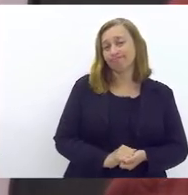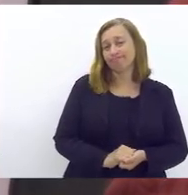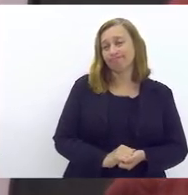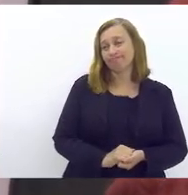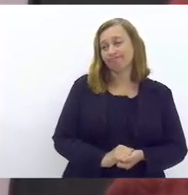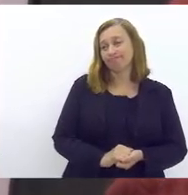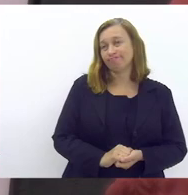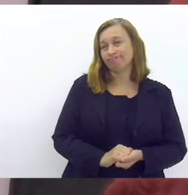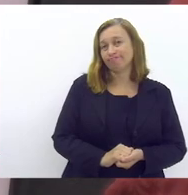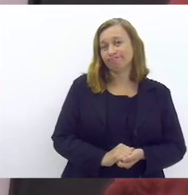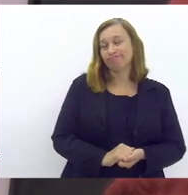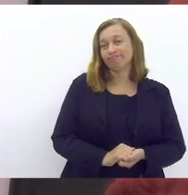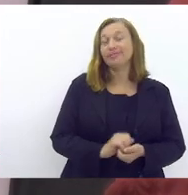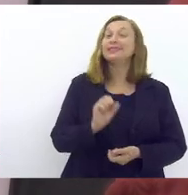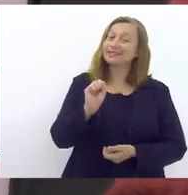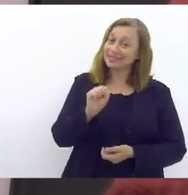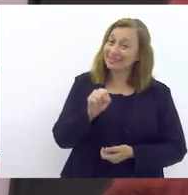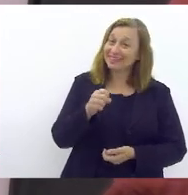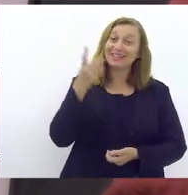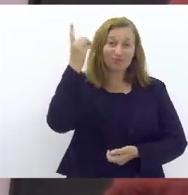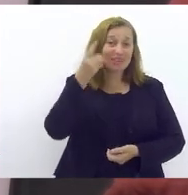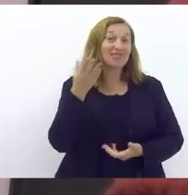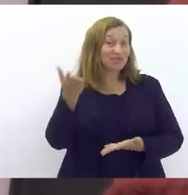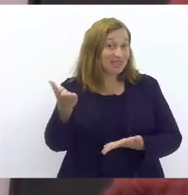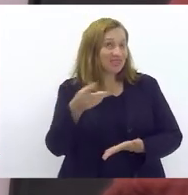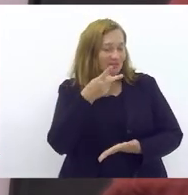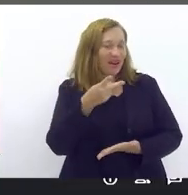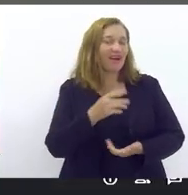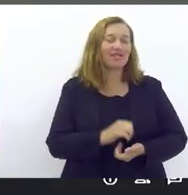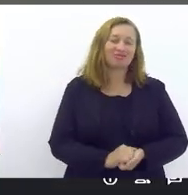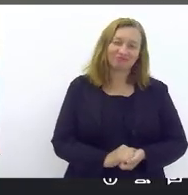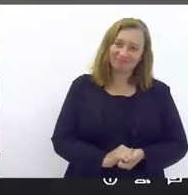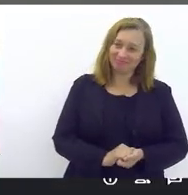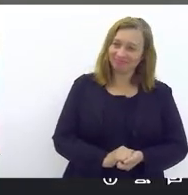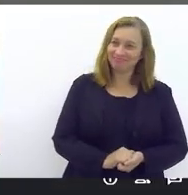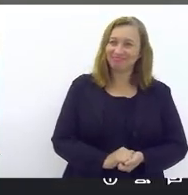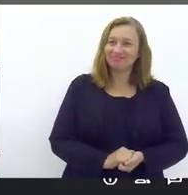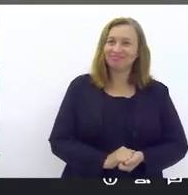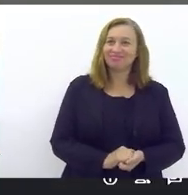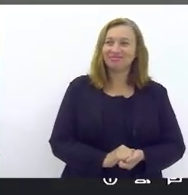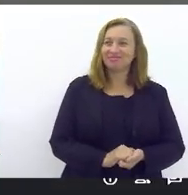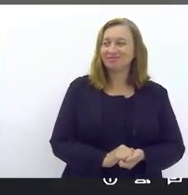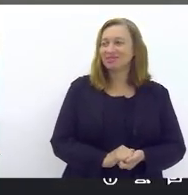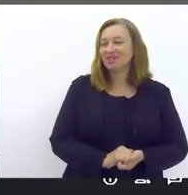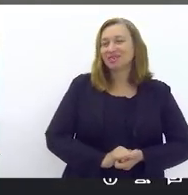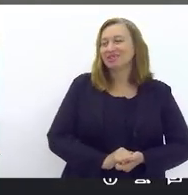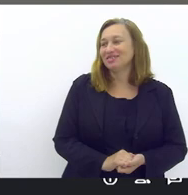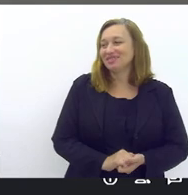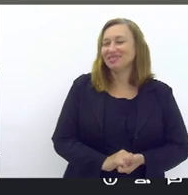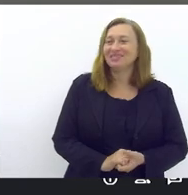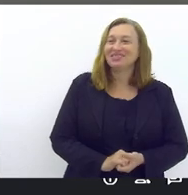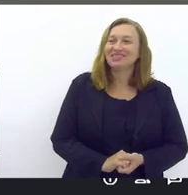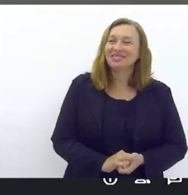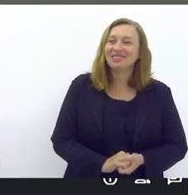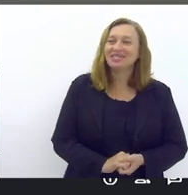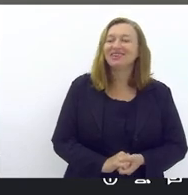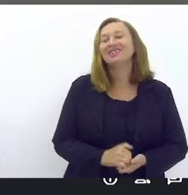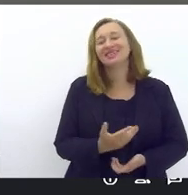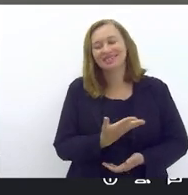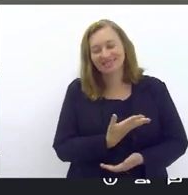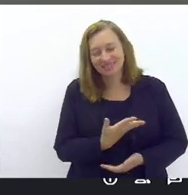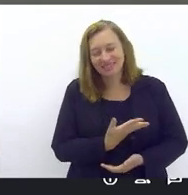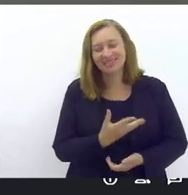Odisseia, está conosco? Estou sim, deputado. É contigo, querida. Estou sim. Obrigado, então, tá bom. Obrigado até por sua presença. Nosso companheiro